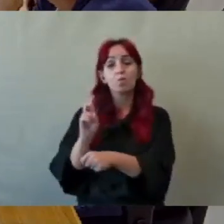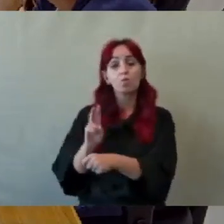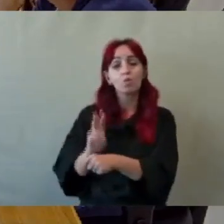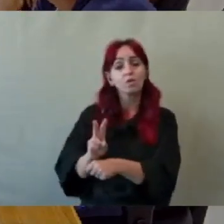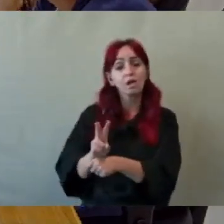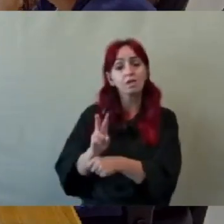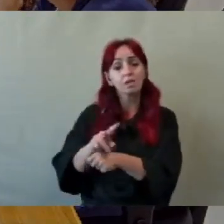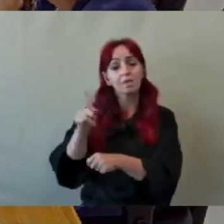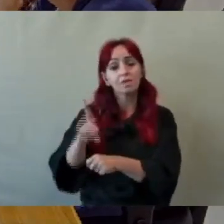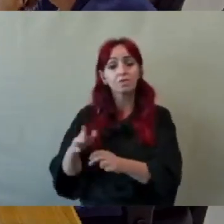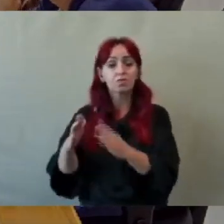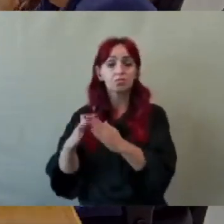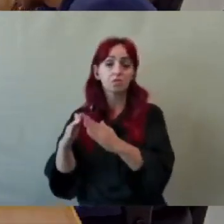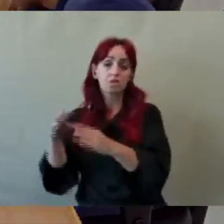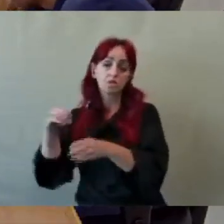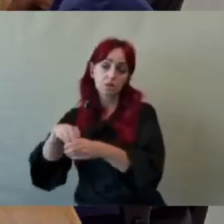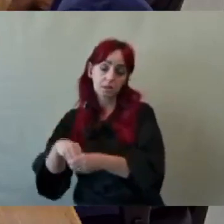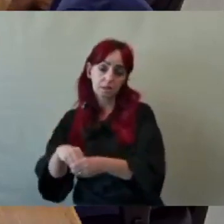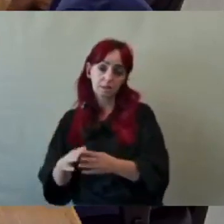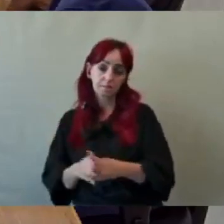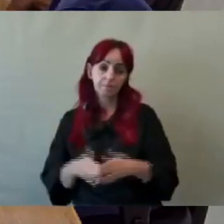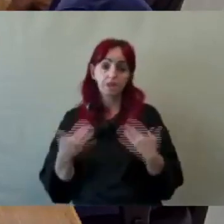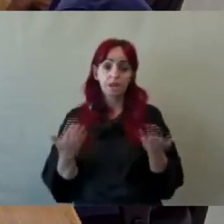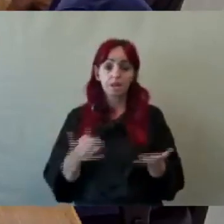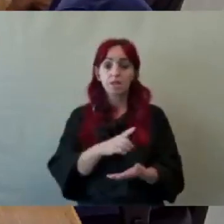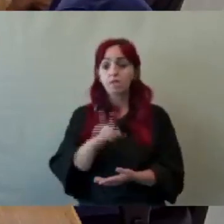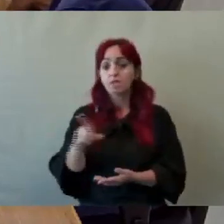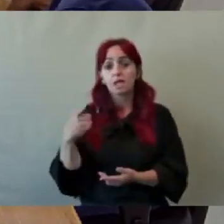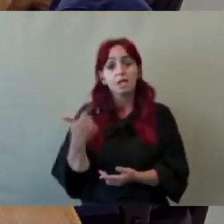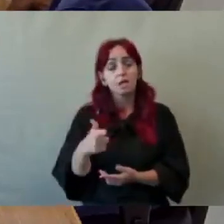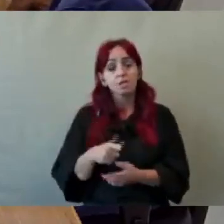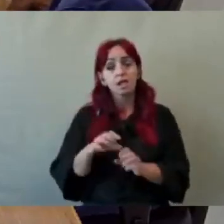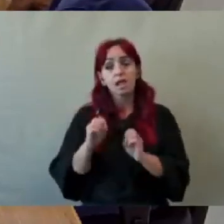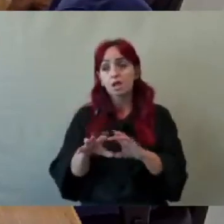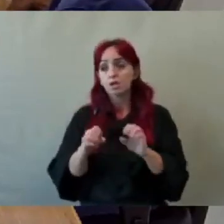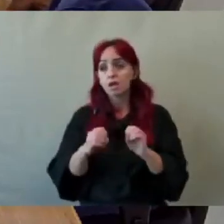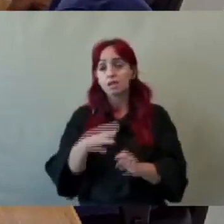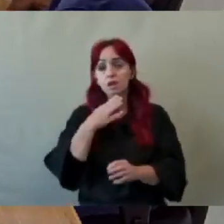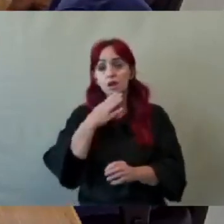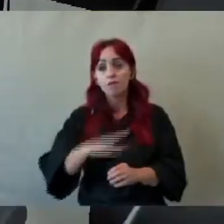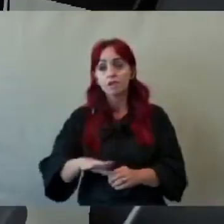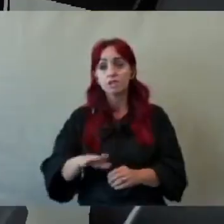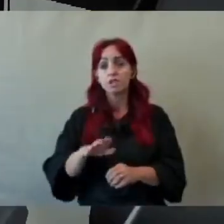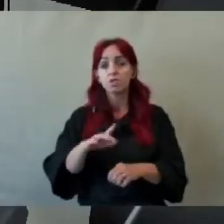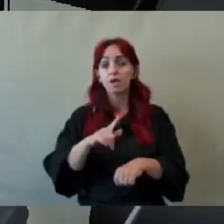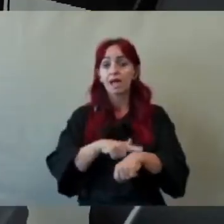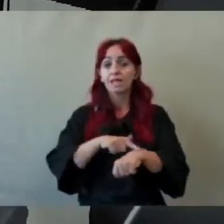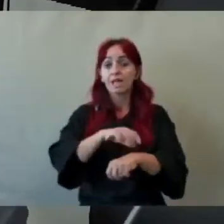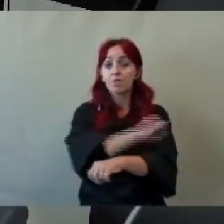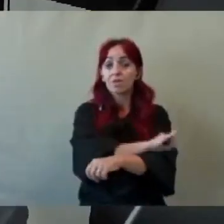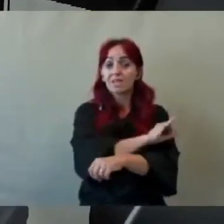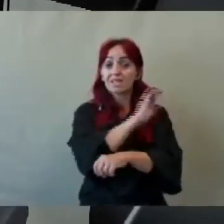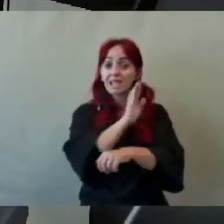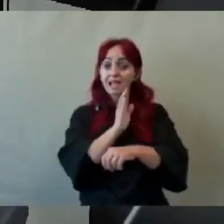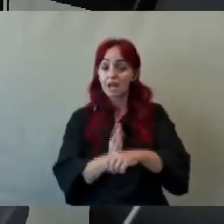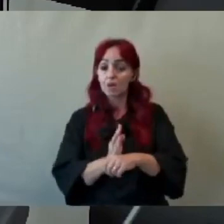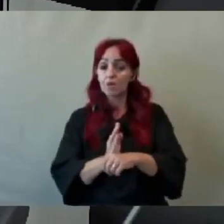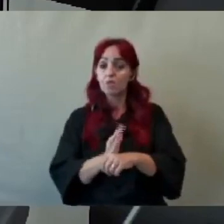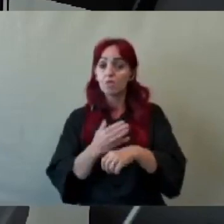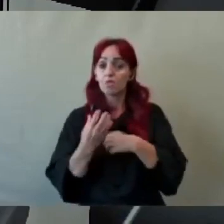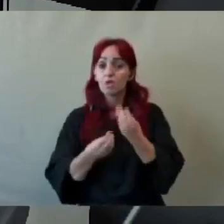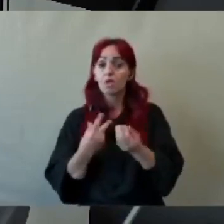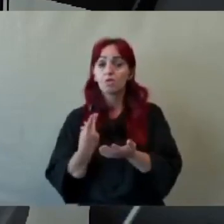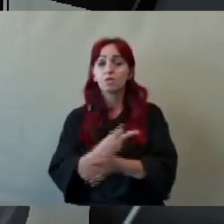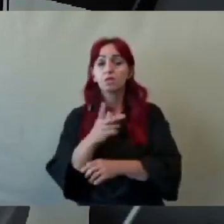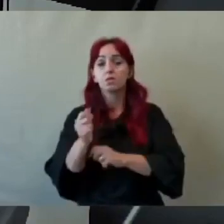quando você não tem a educação infantil em tempo integral para as crianças, muitas vezes essas